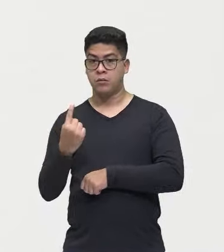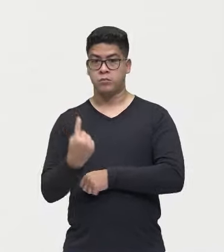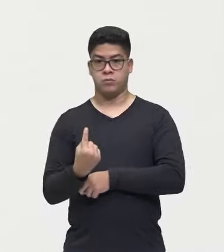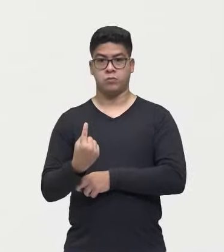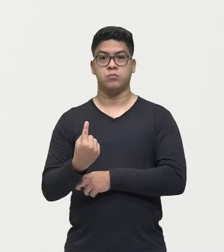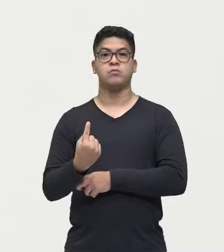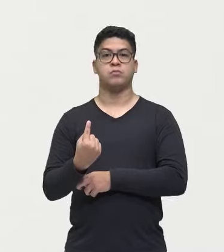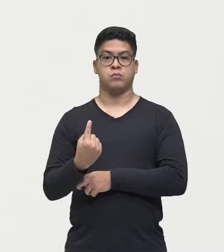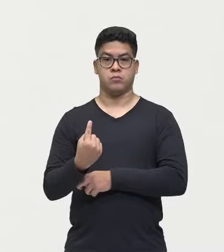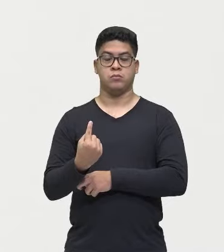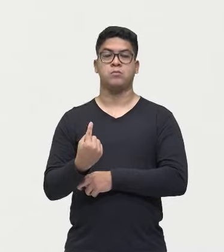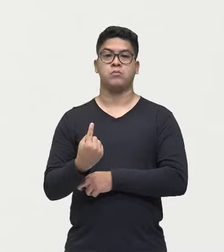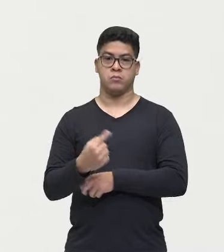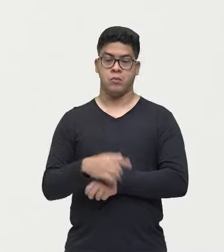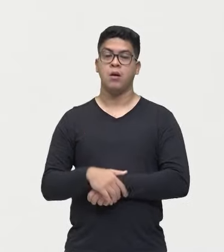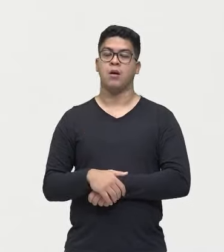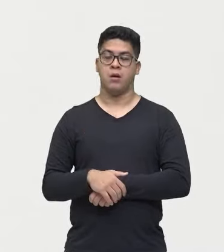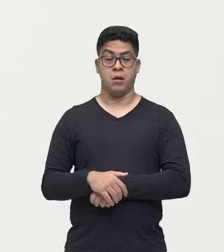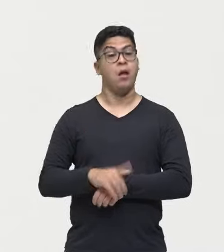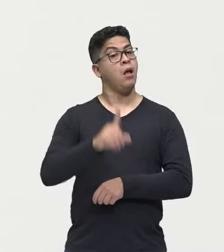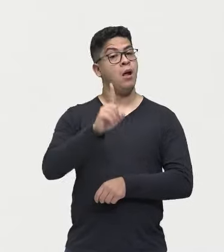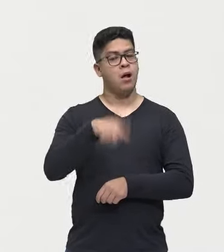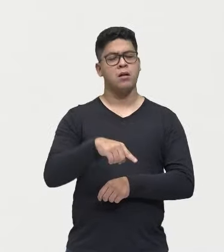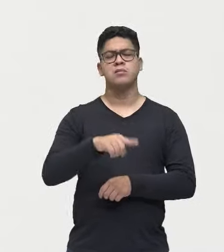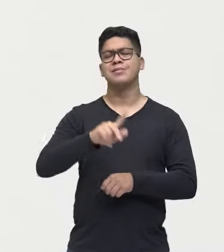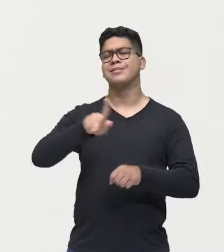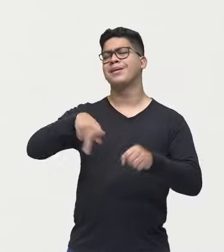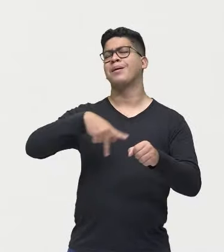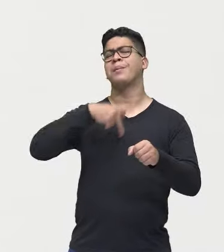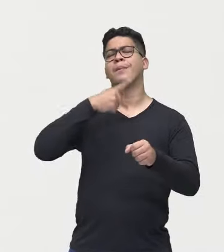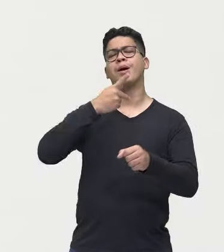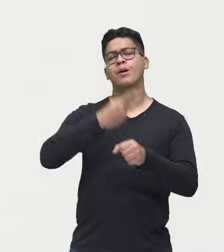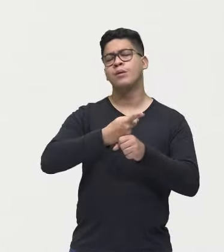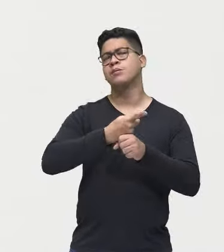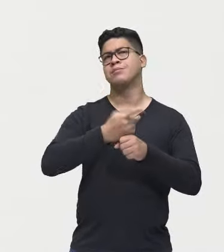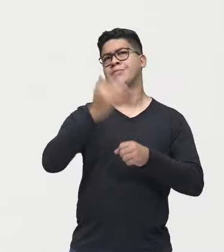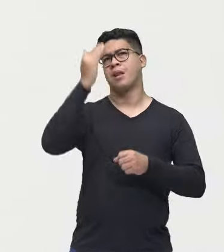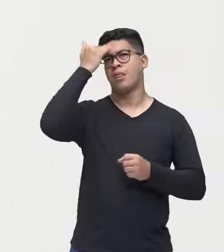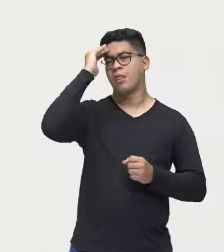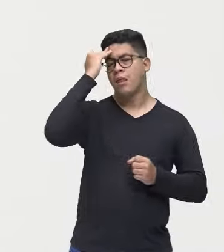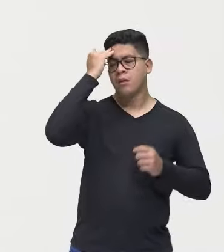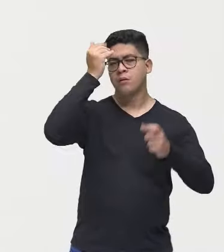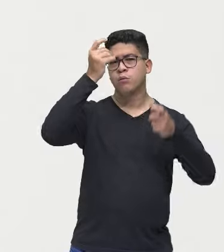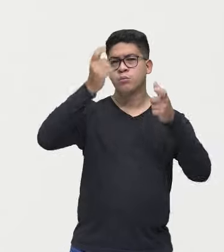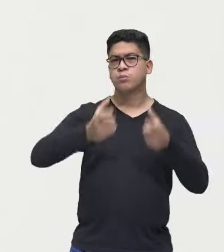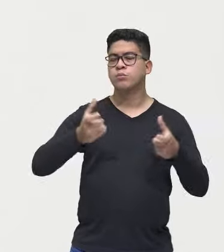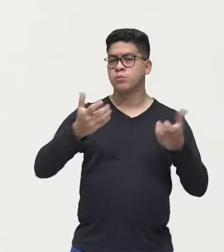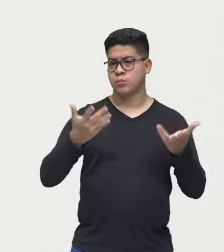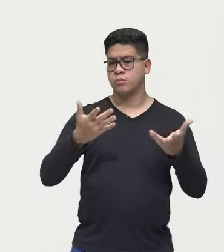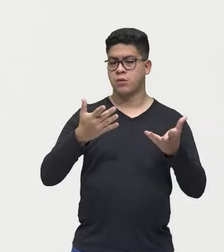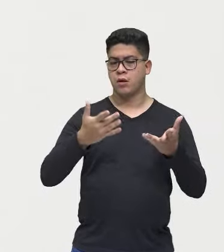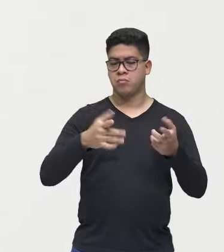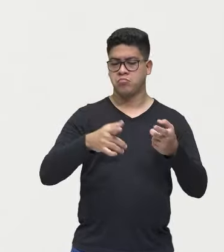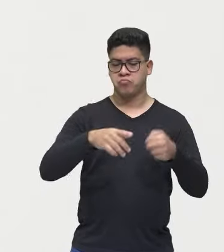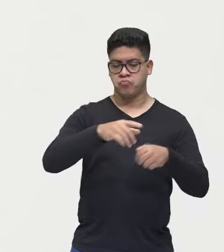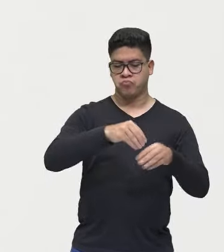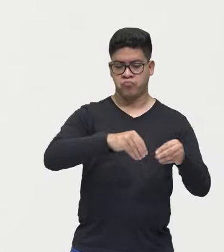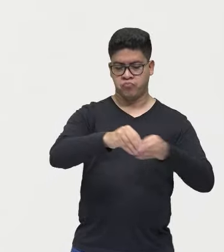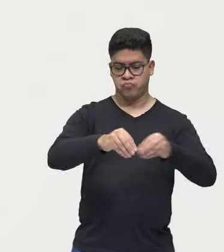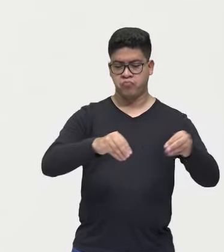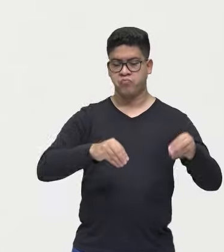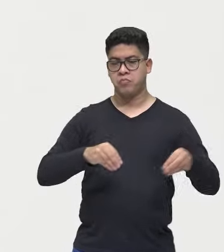lá para frente, tá? Já é uma coisa mais elaborada para a gente saber justamente o posicionamento das peças, certo? Muito